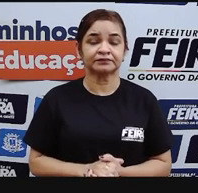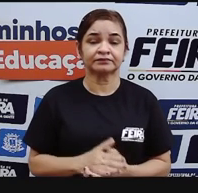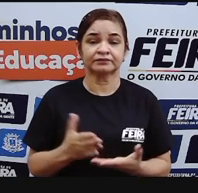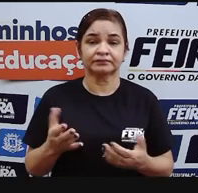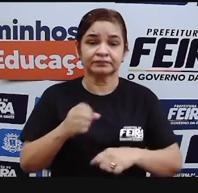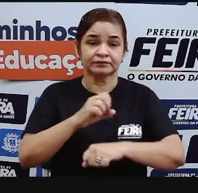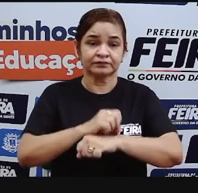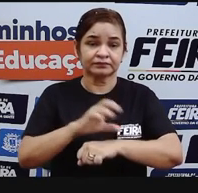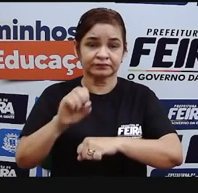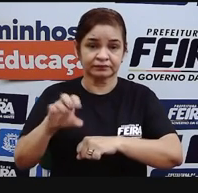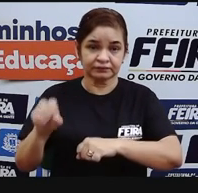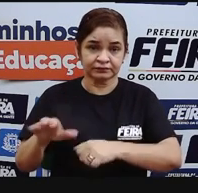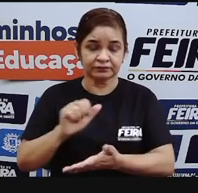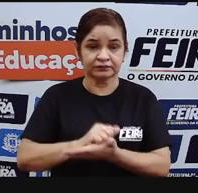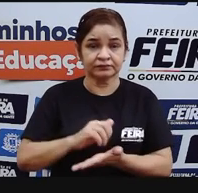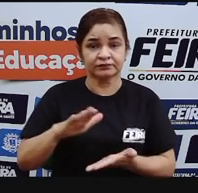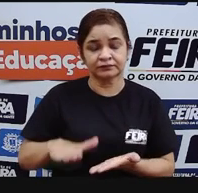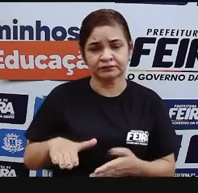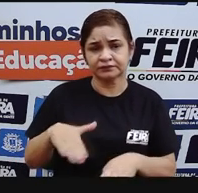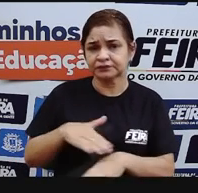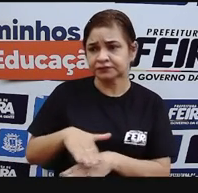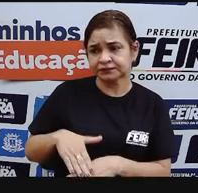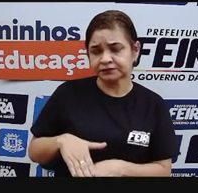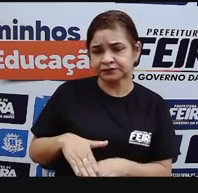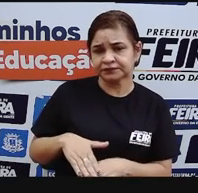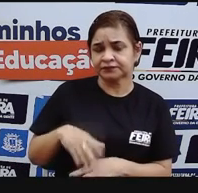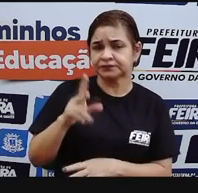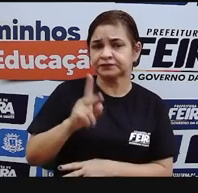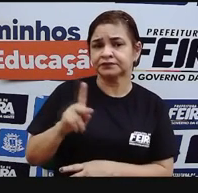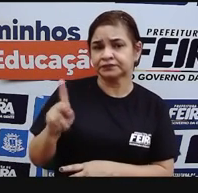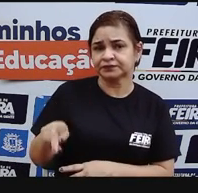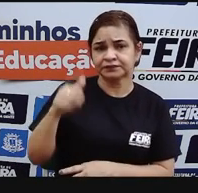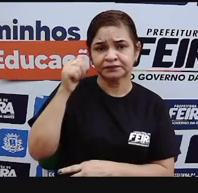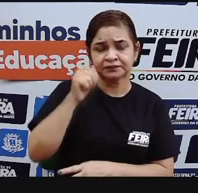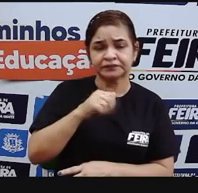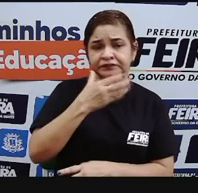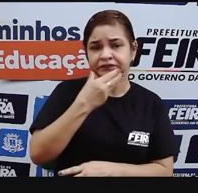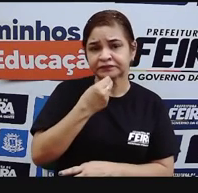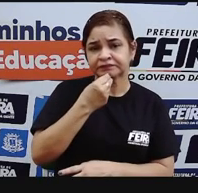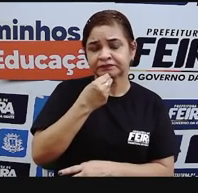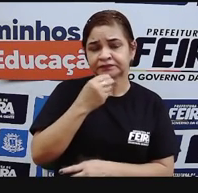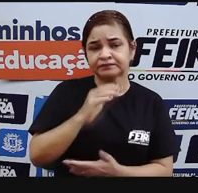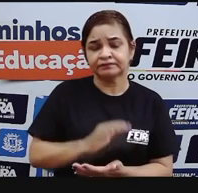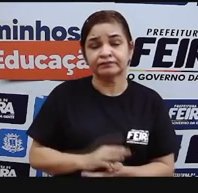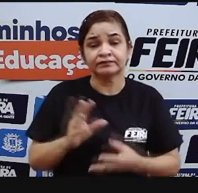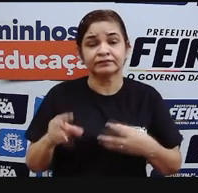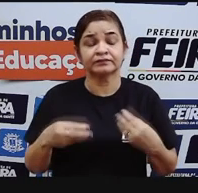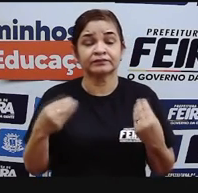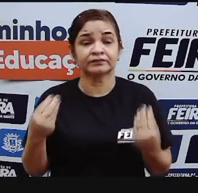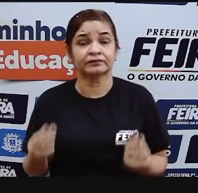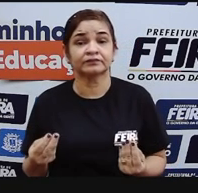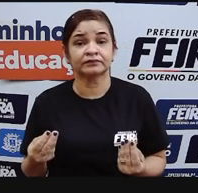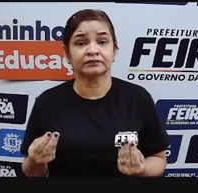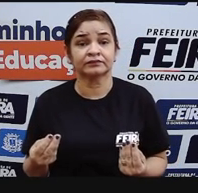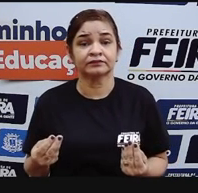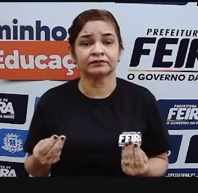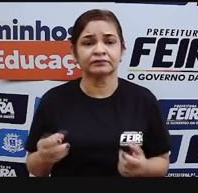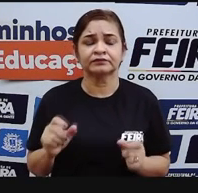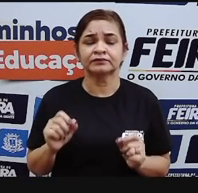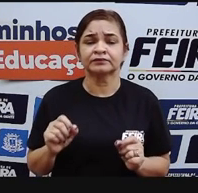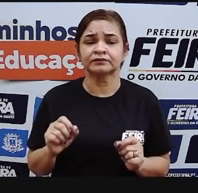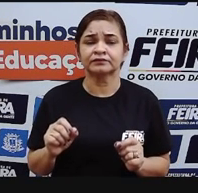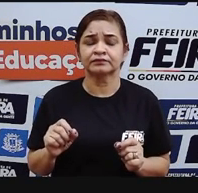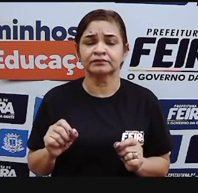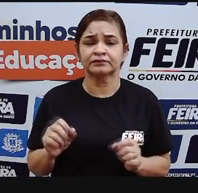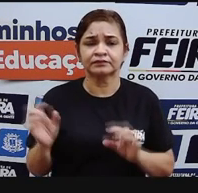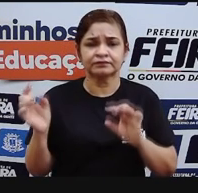de atividade, converse com seu professor, com a sua professora, soluções possíveis para se combater